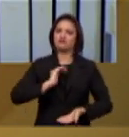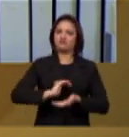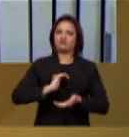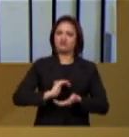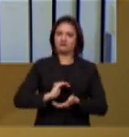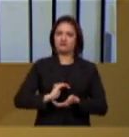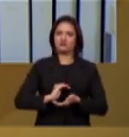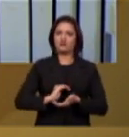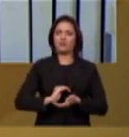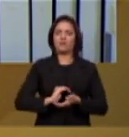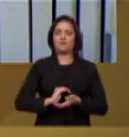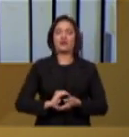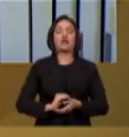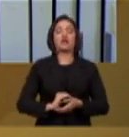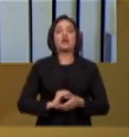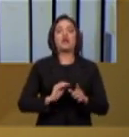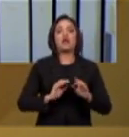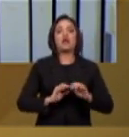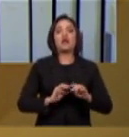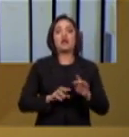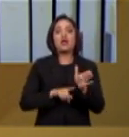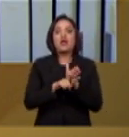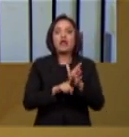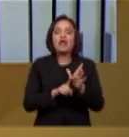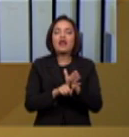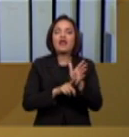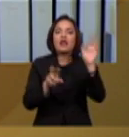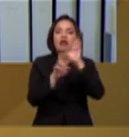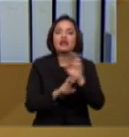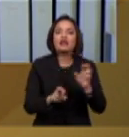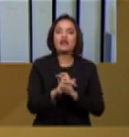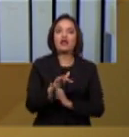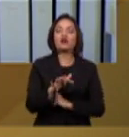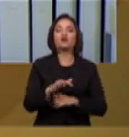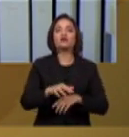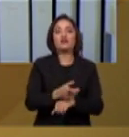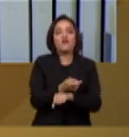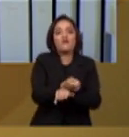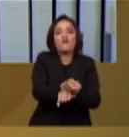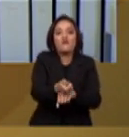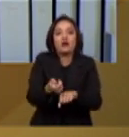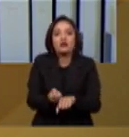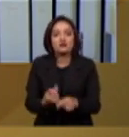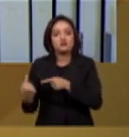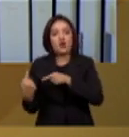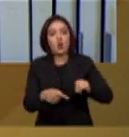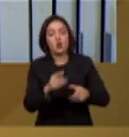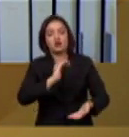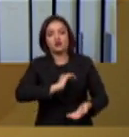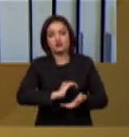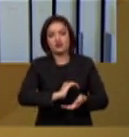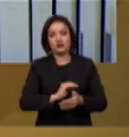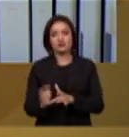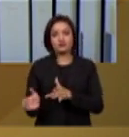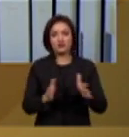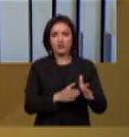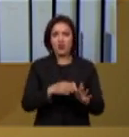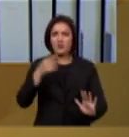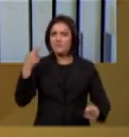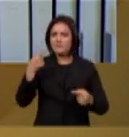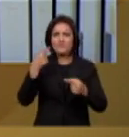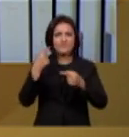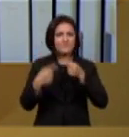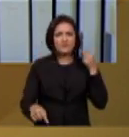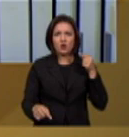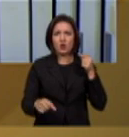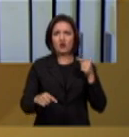chamado inquérito das fake news e de ataques ao Supremo Tribunal Federal, proibição de redução salarial